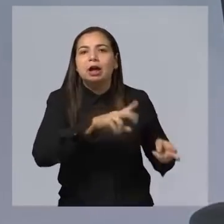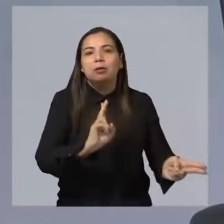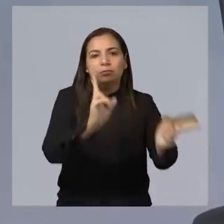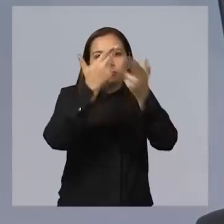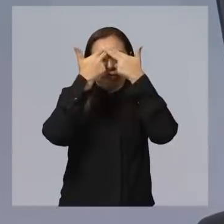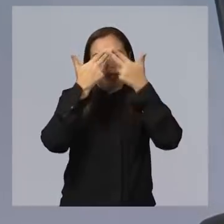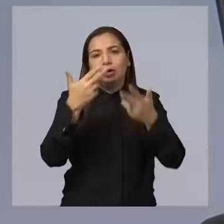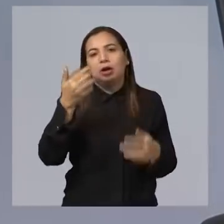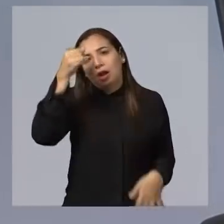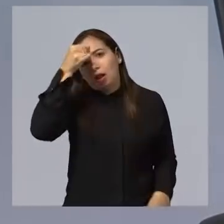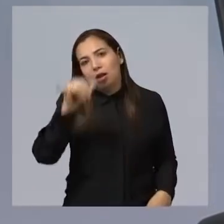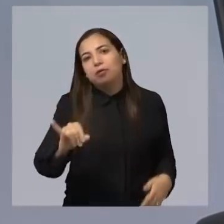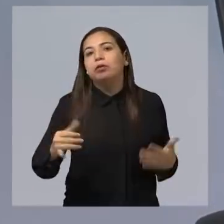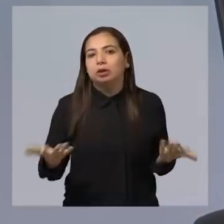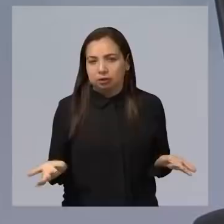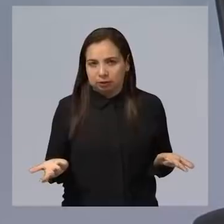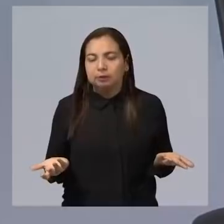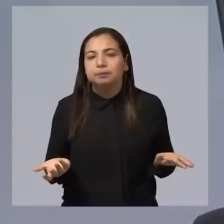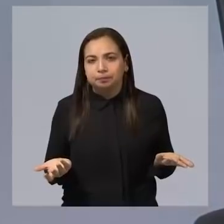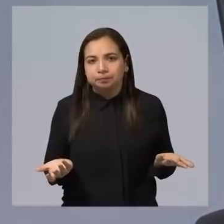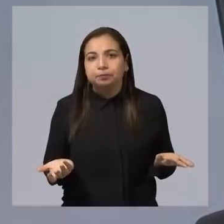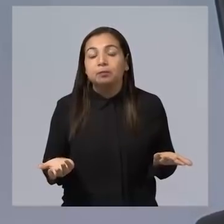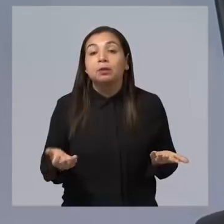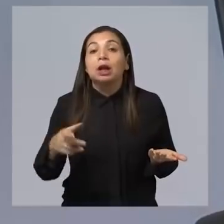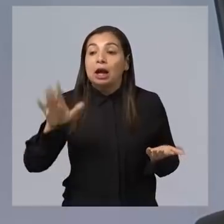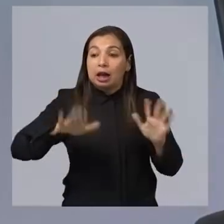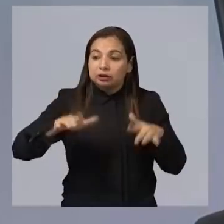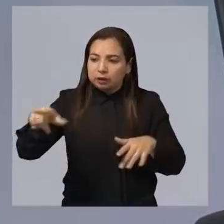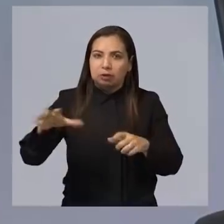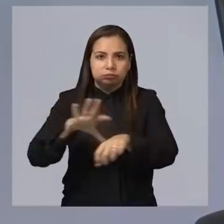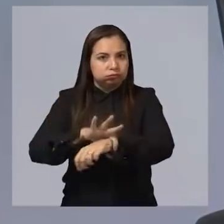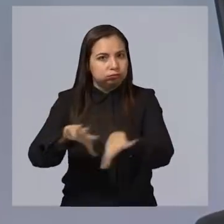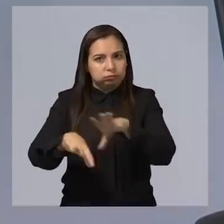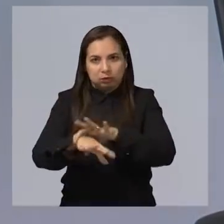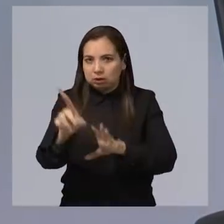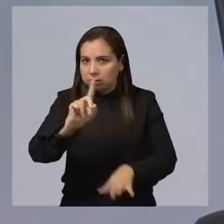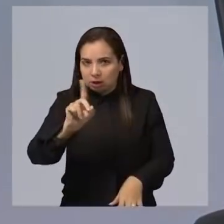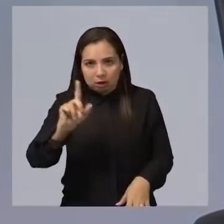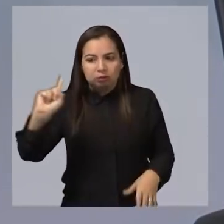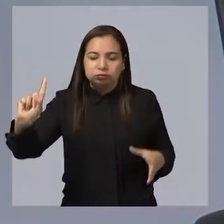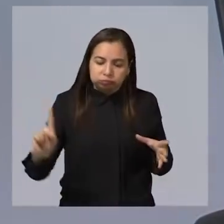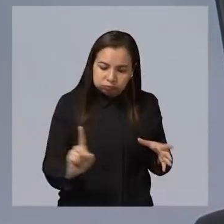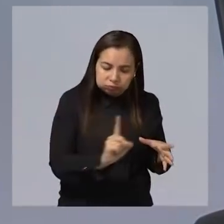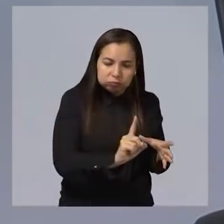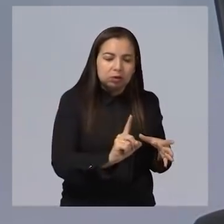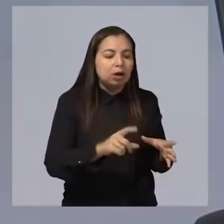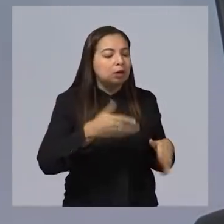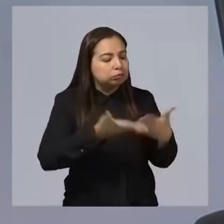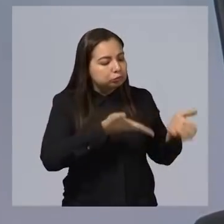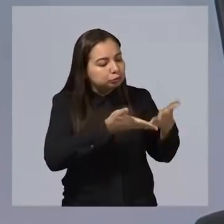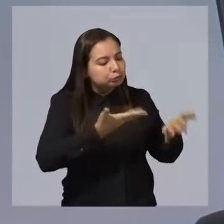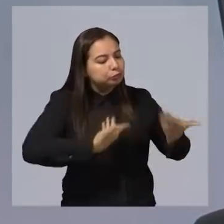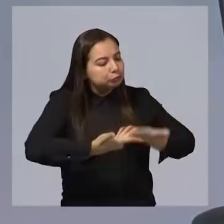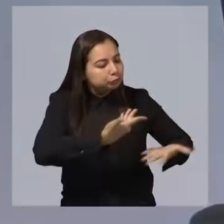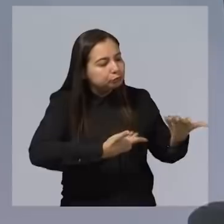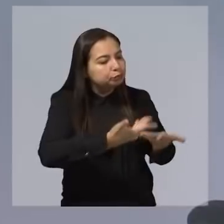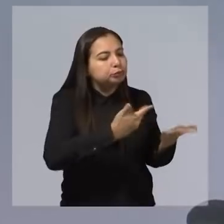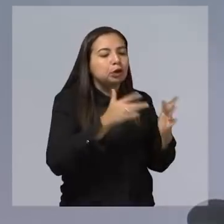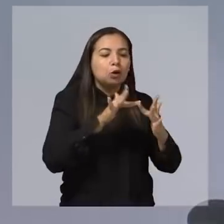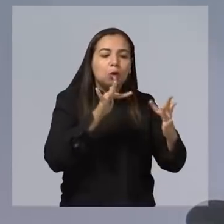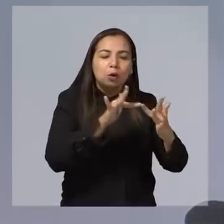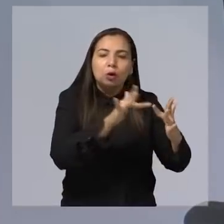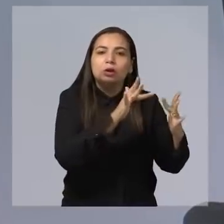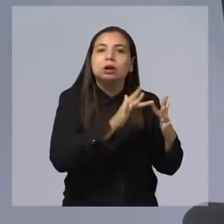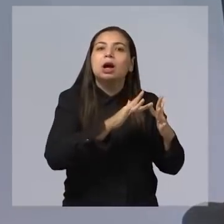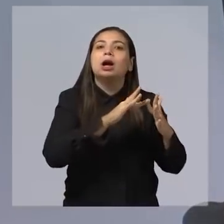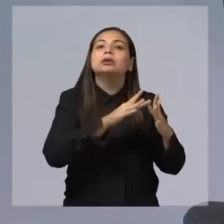é o contrário, eu trago primeiro o preso, coloco lá sem algema e tudo, trago a criança para lá com a mãe e tudo, depois quando eles saírem eu passo o procedimento, passo eles embora.